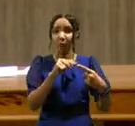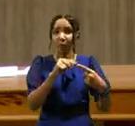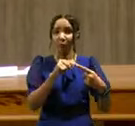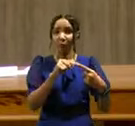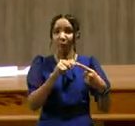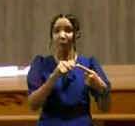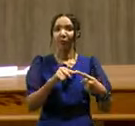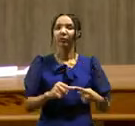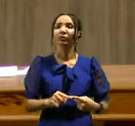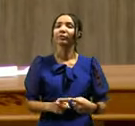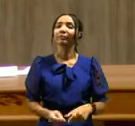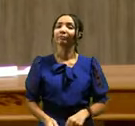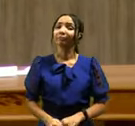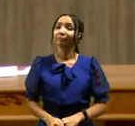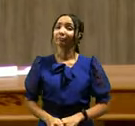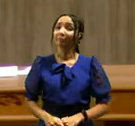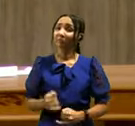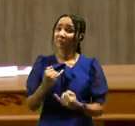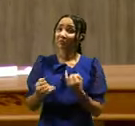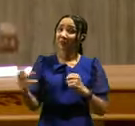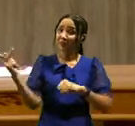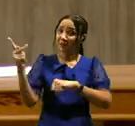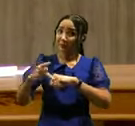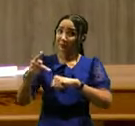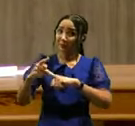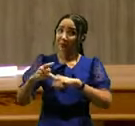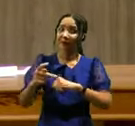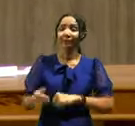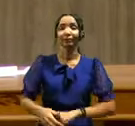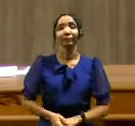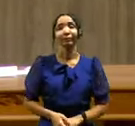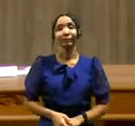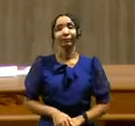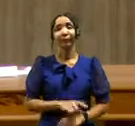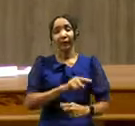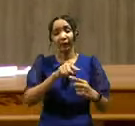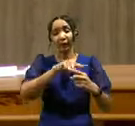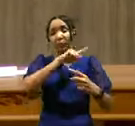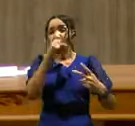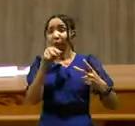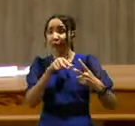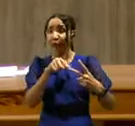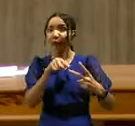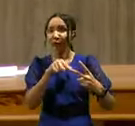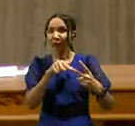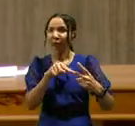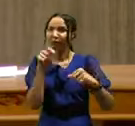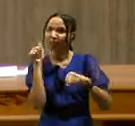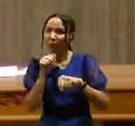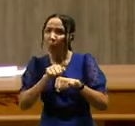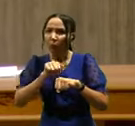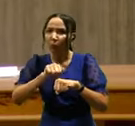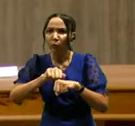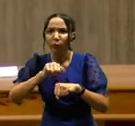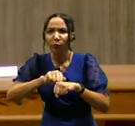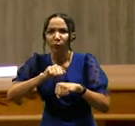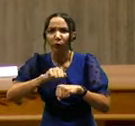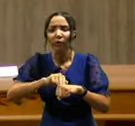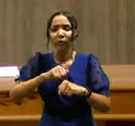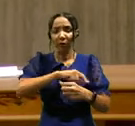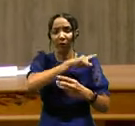rochoso Solo espinhoso pronto olha para cá esses solos aqui é um só meus